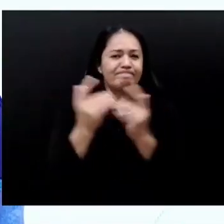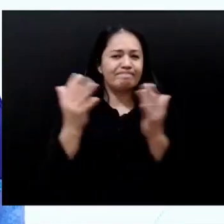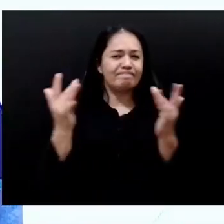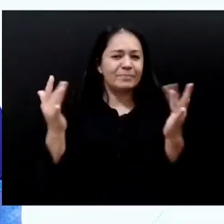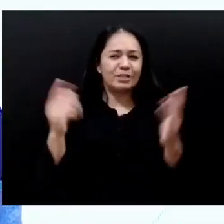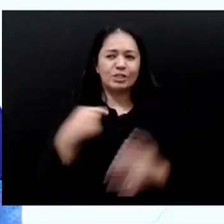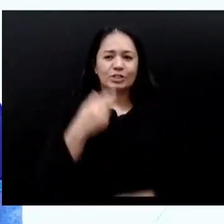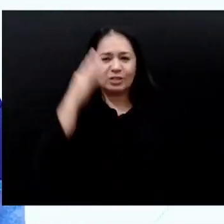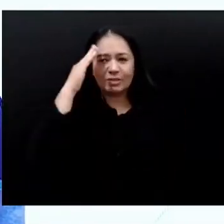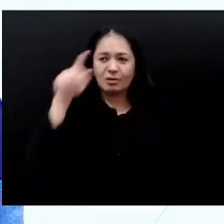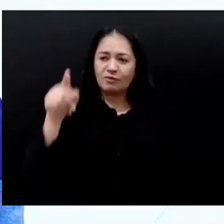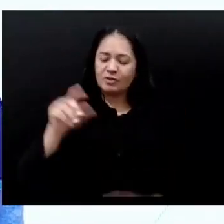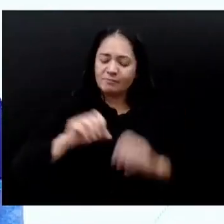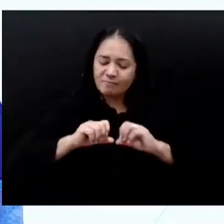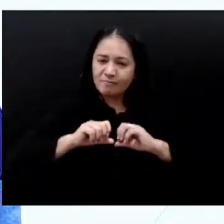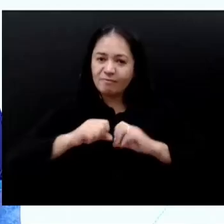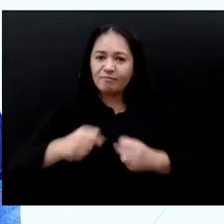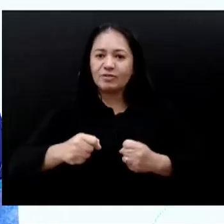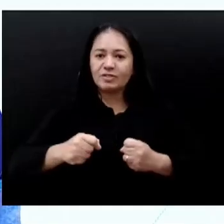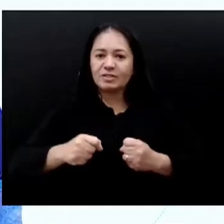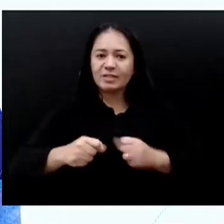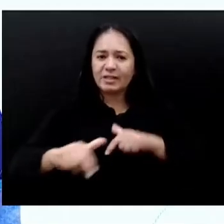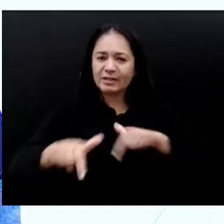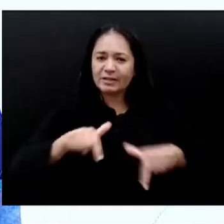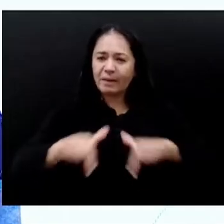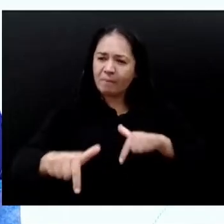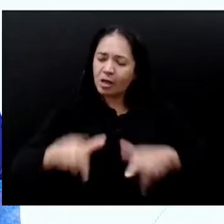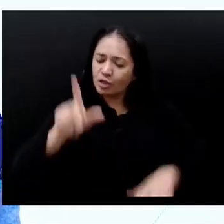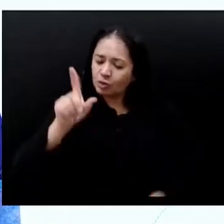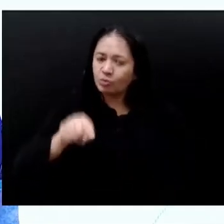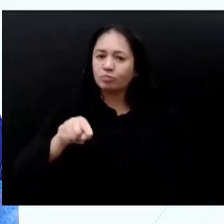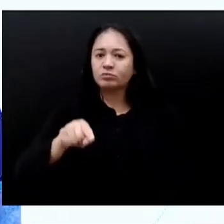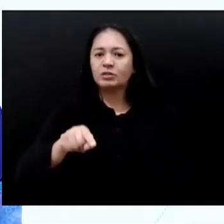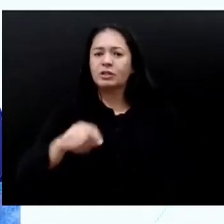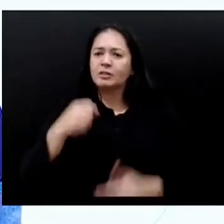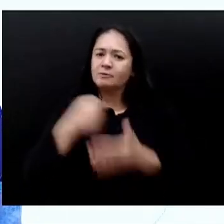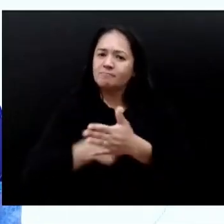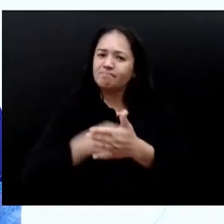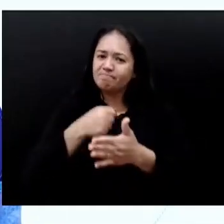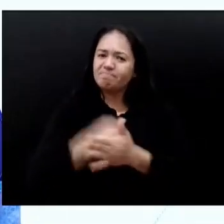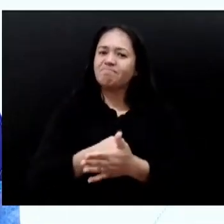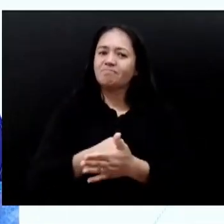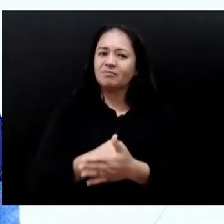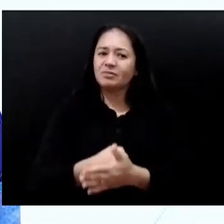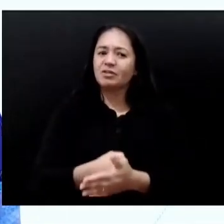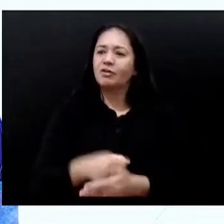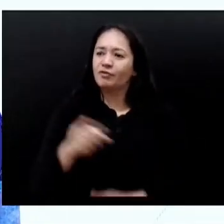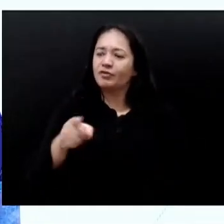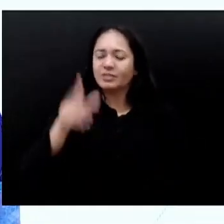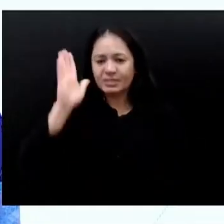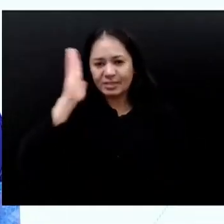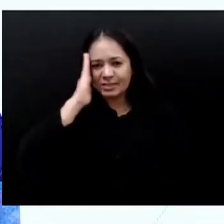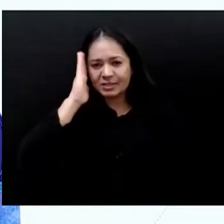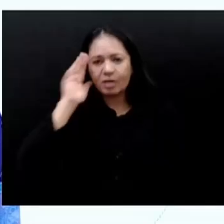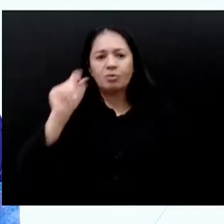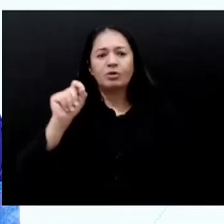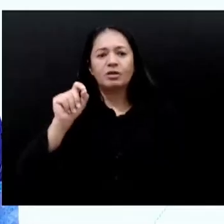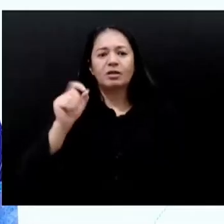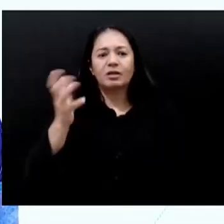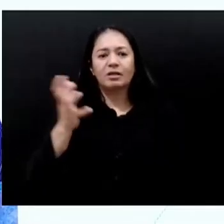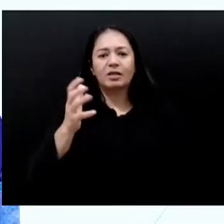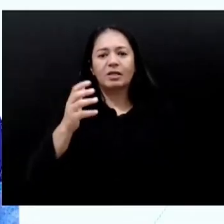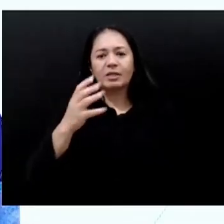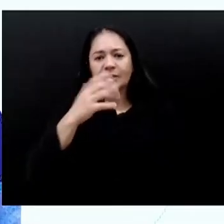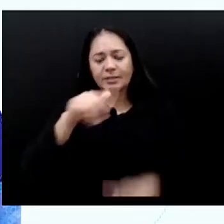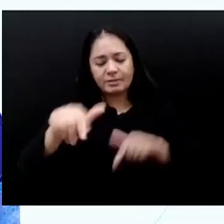determinado, você é trabalhador, você é aguerrido, né? Você sabe o que quer e trabalha com seriedade.